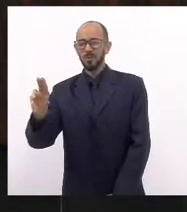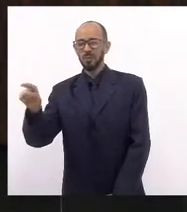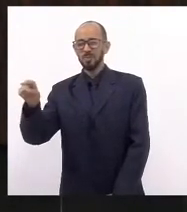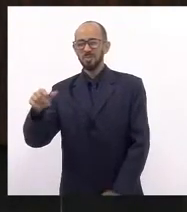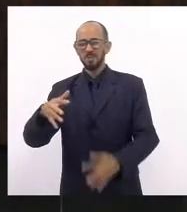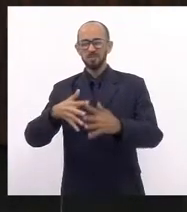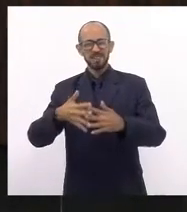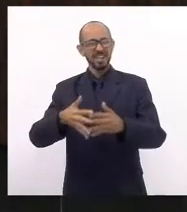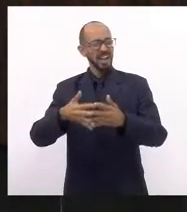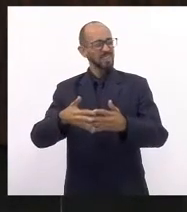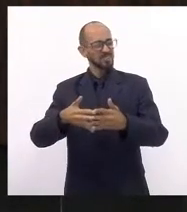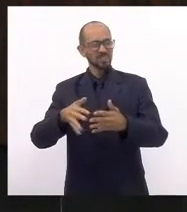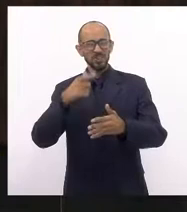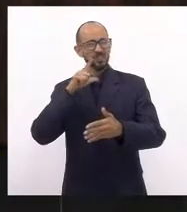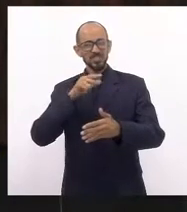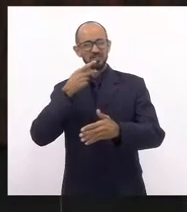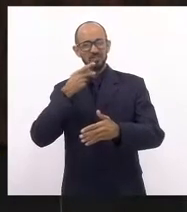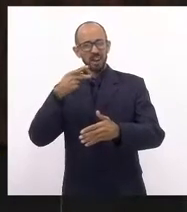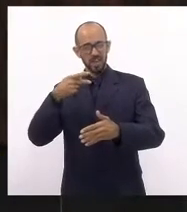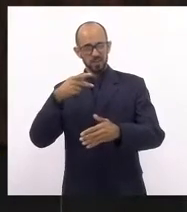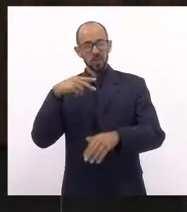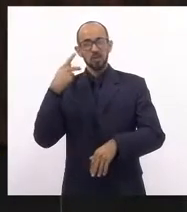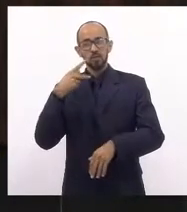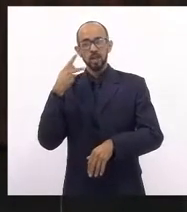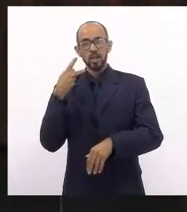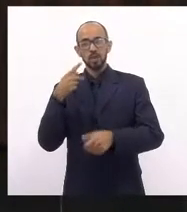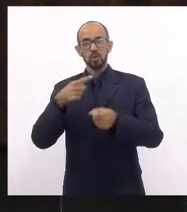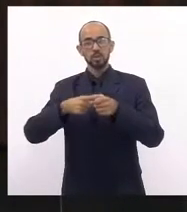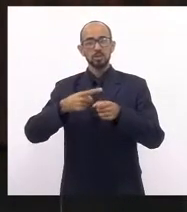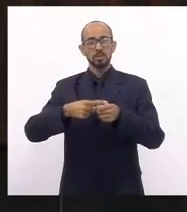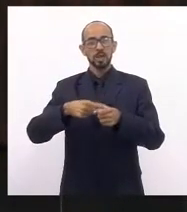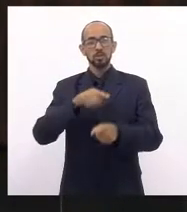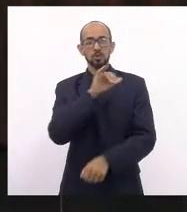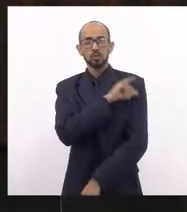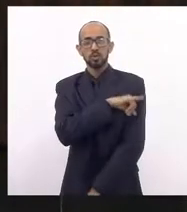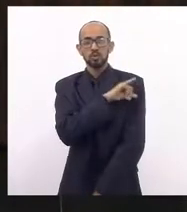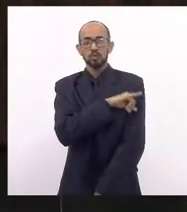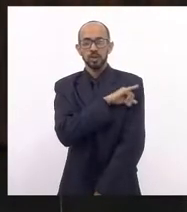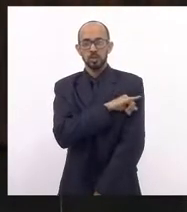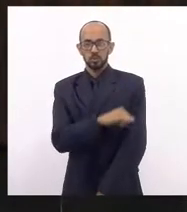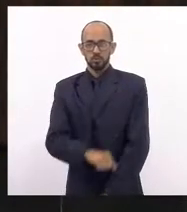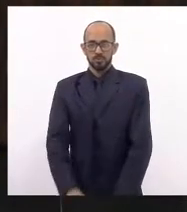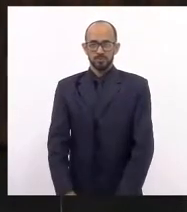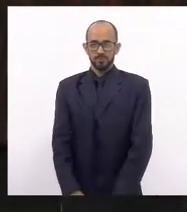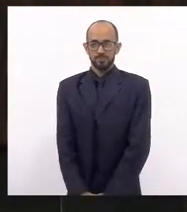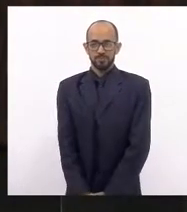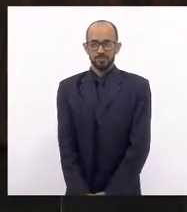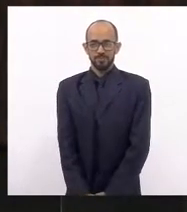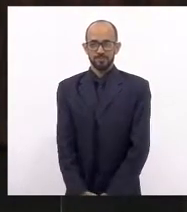complicado. Vitor Hugo, vereador da cidade do Rio de Janeiro.